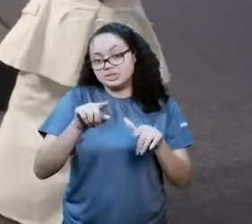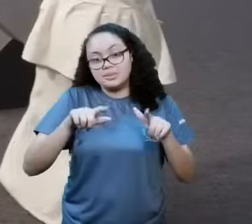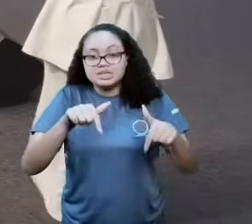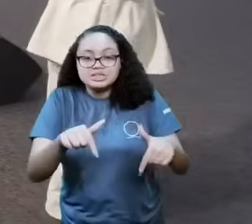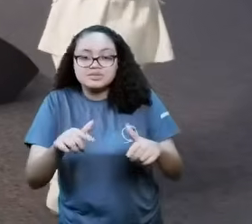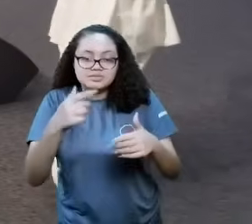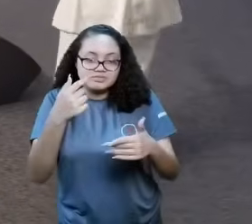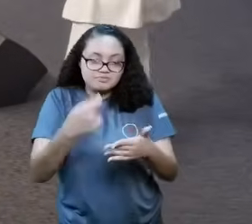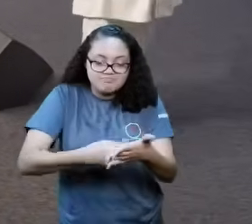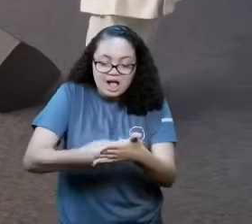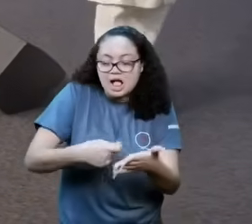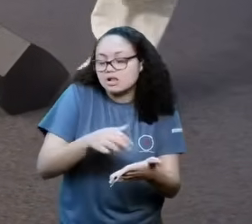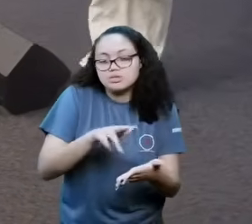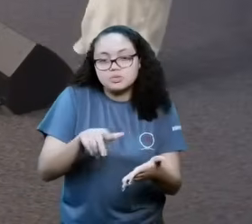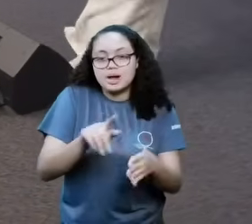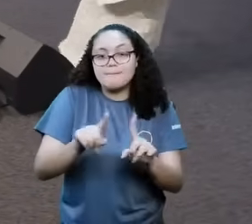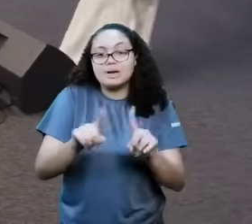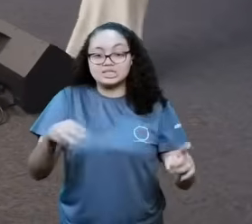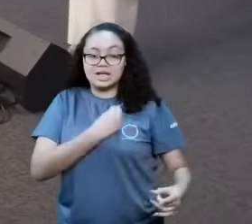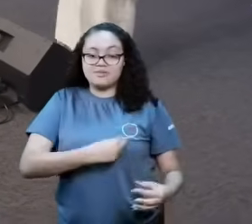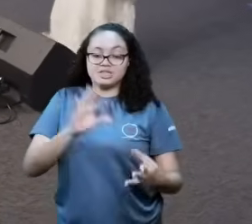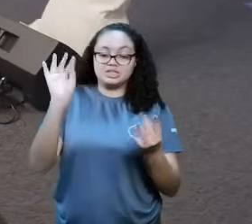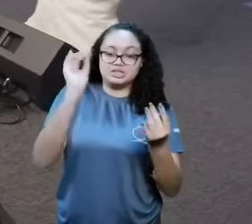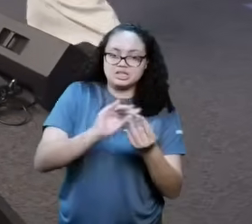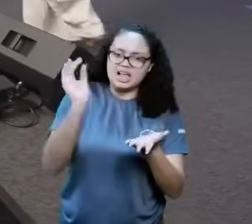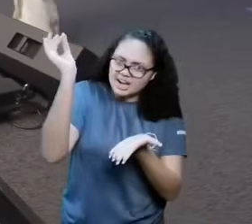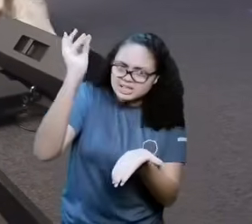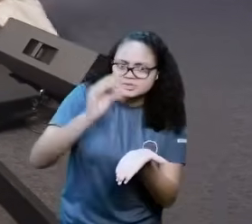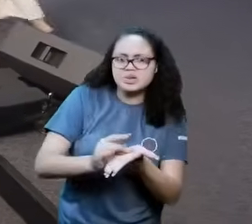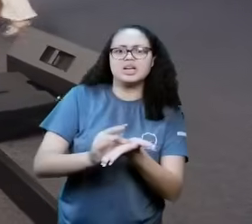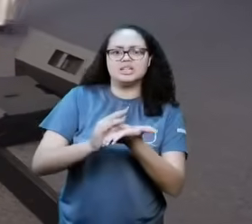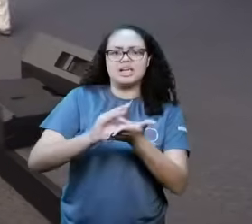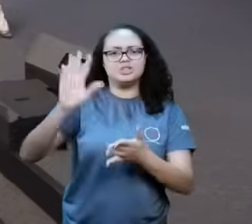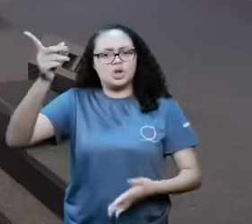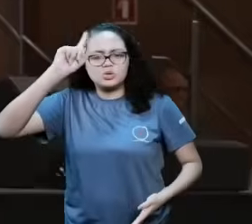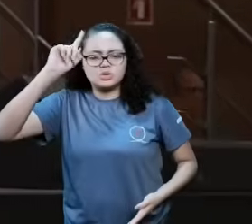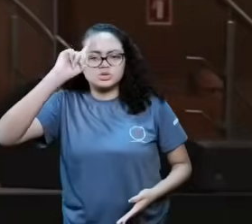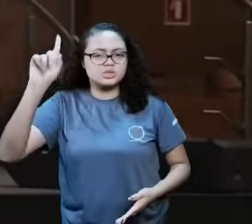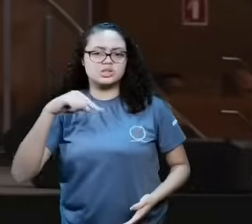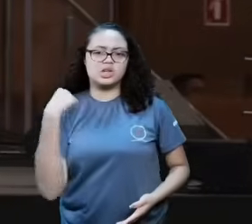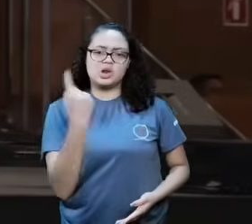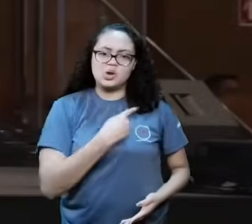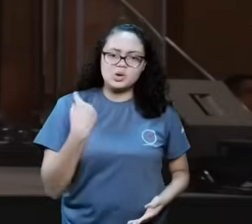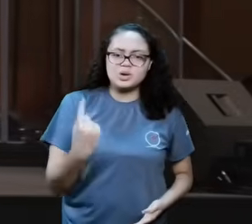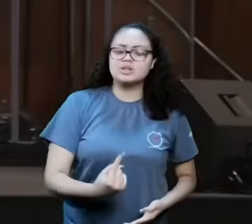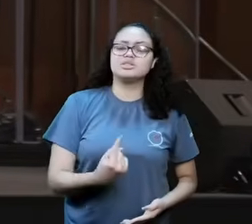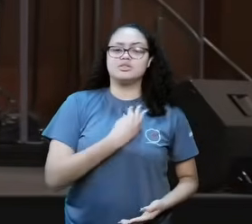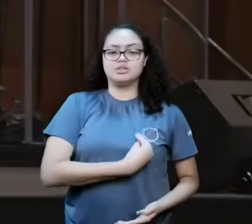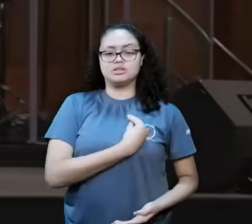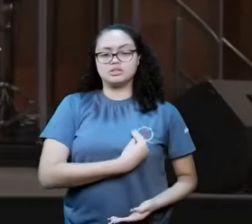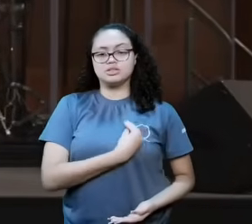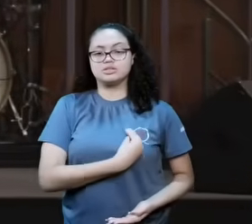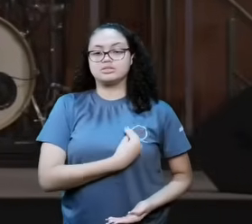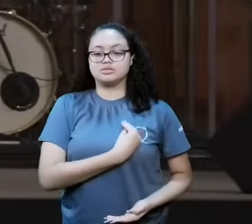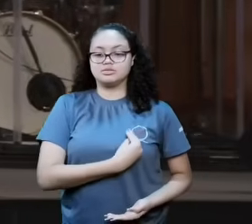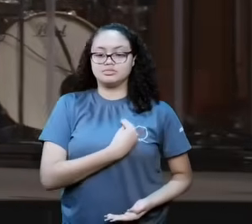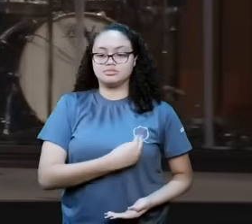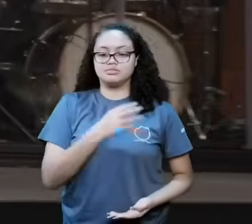só estou falando sobre como a vida espiritual era realidade diária no nosso dia a dia.